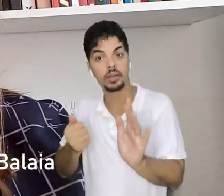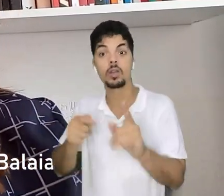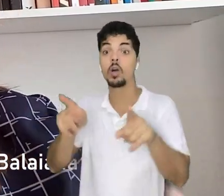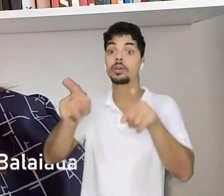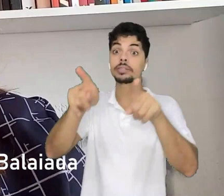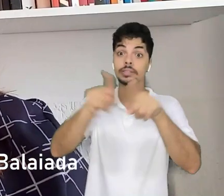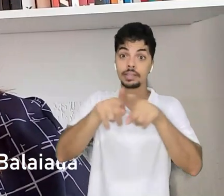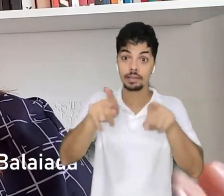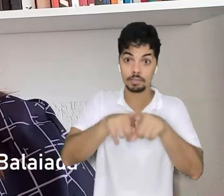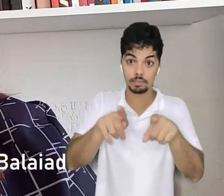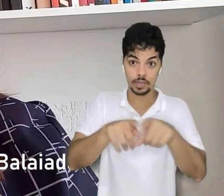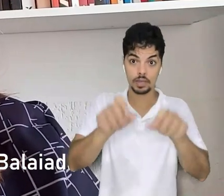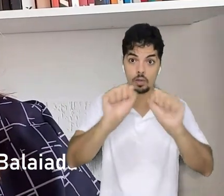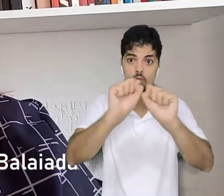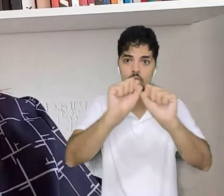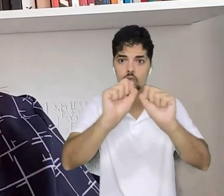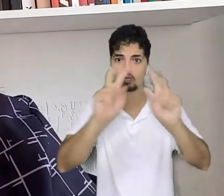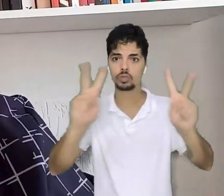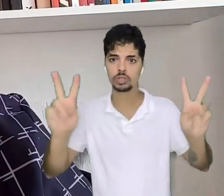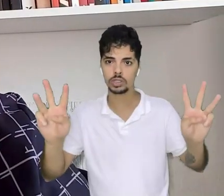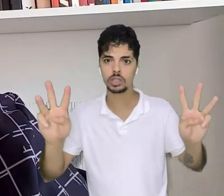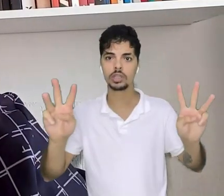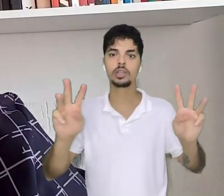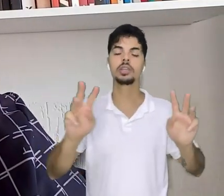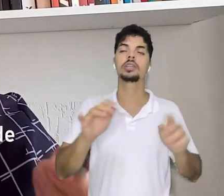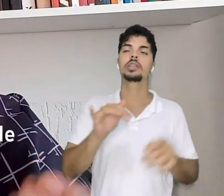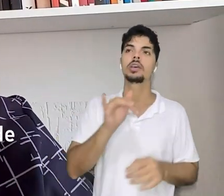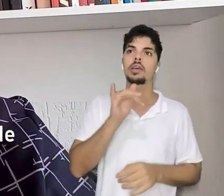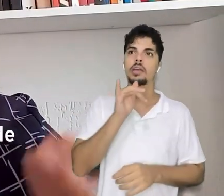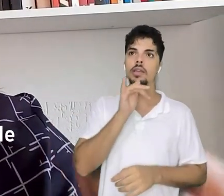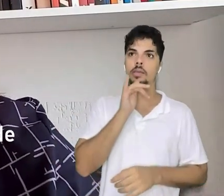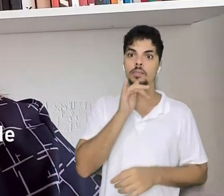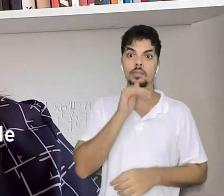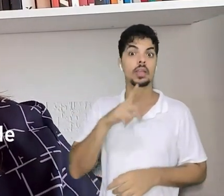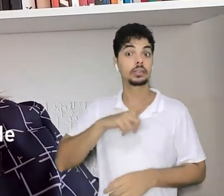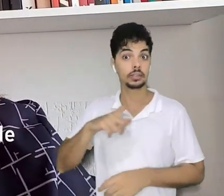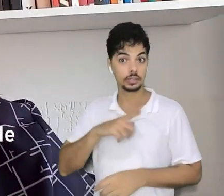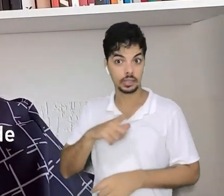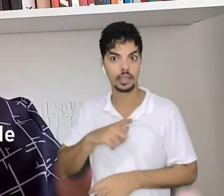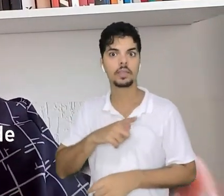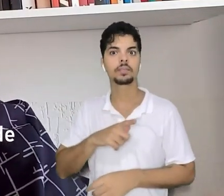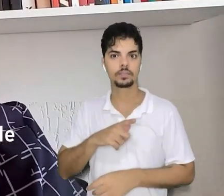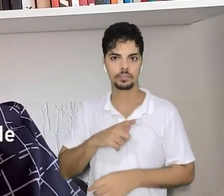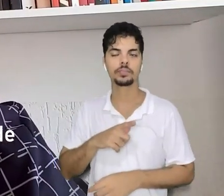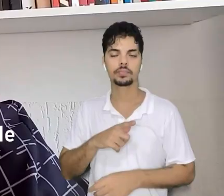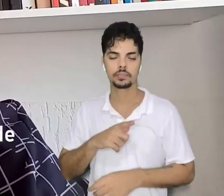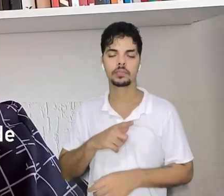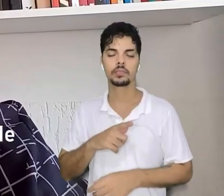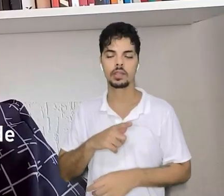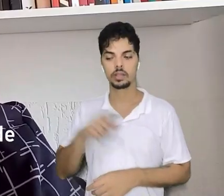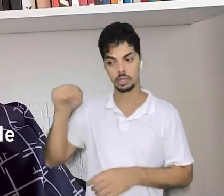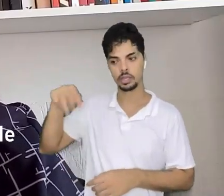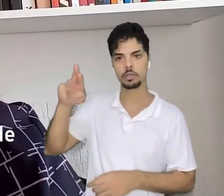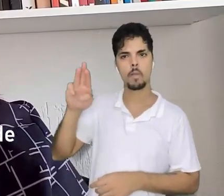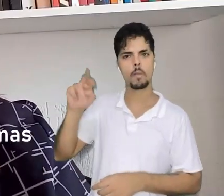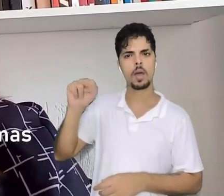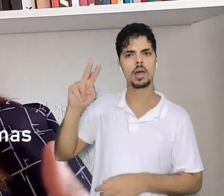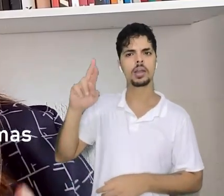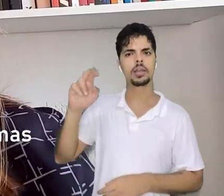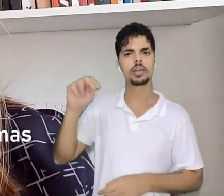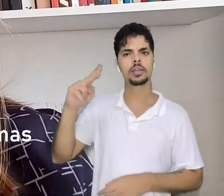memorial da Balaiada que ocorreu na cidade de Caxias no Maranhão